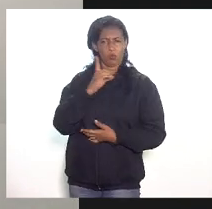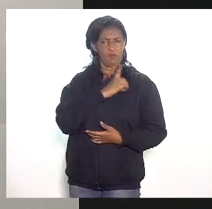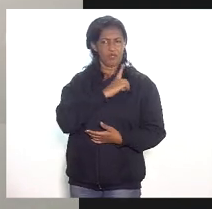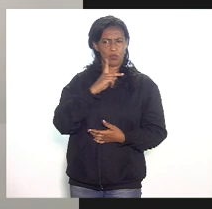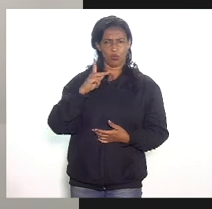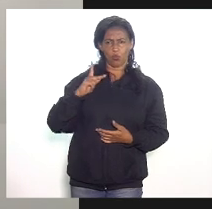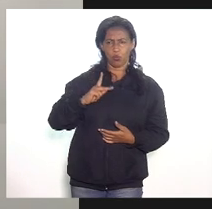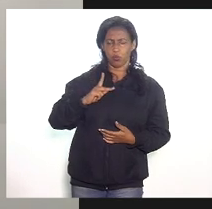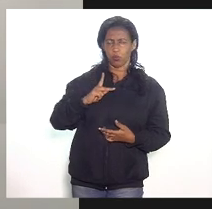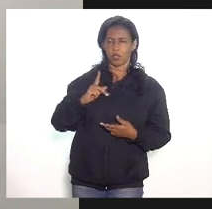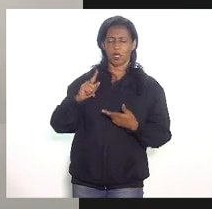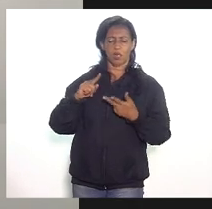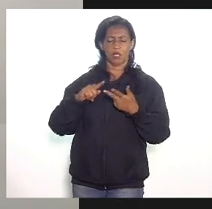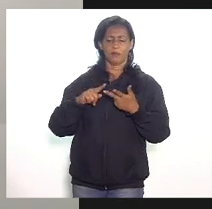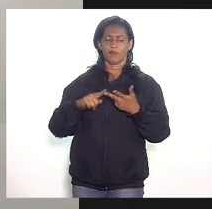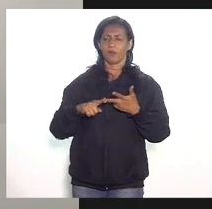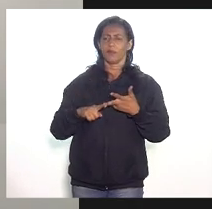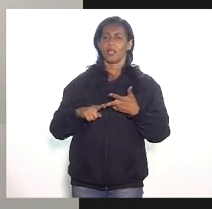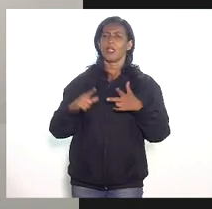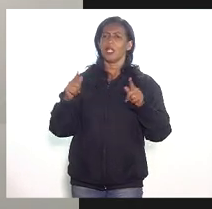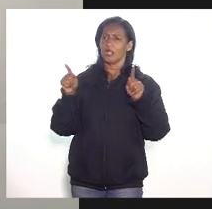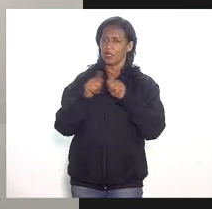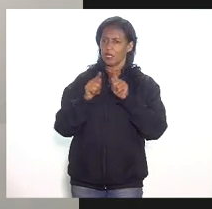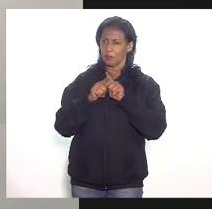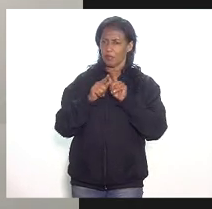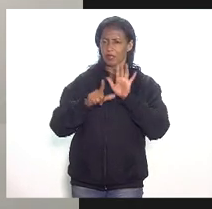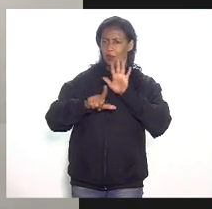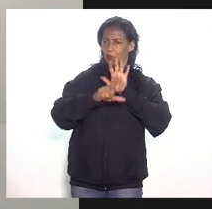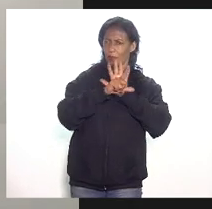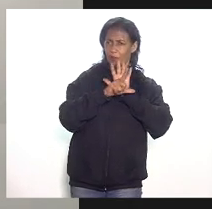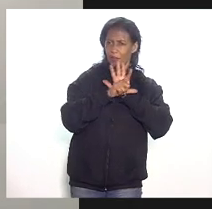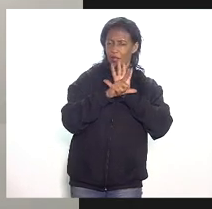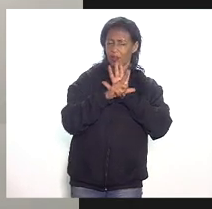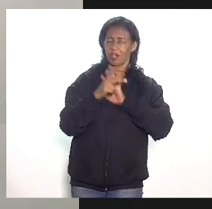porque também ali vem uma cláusula de que até